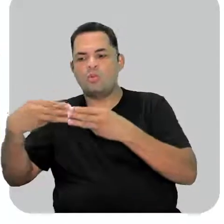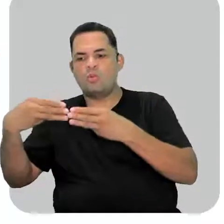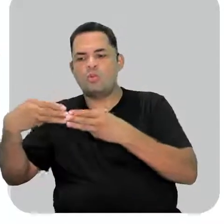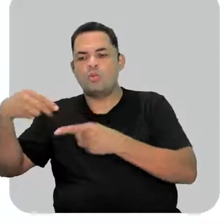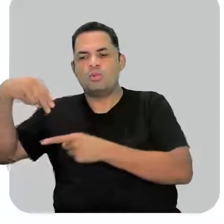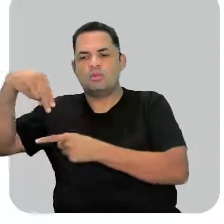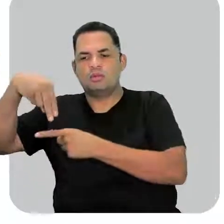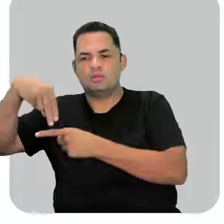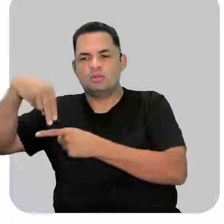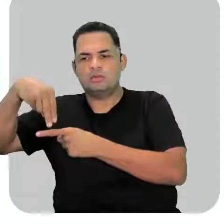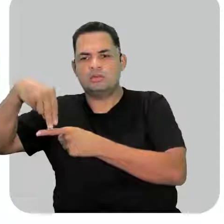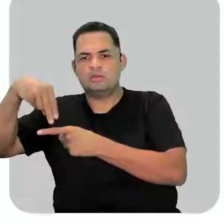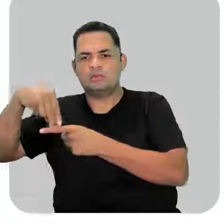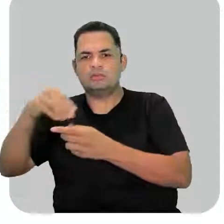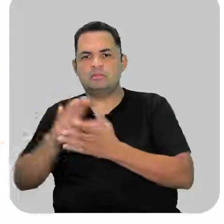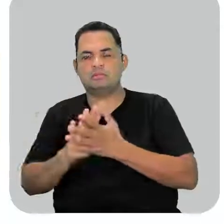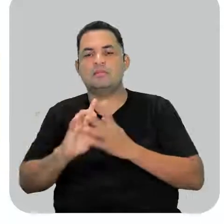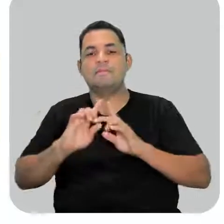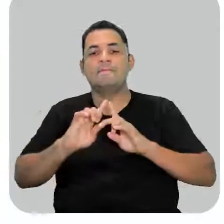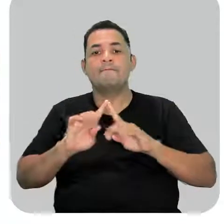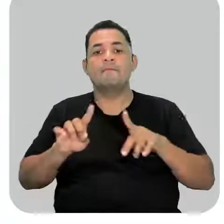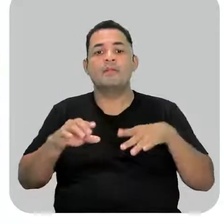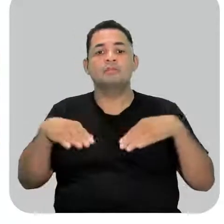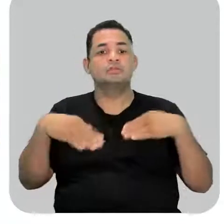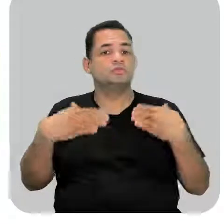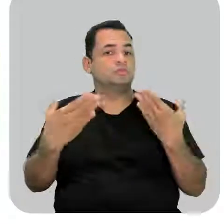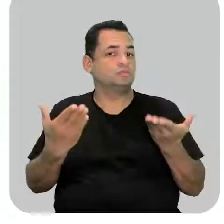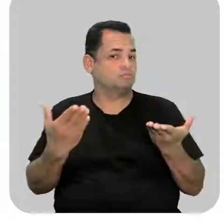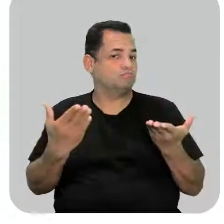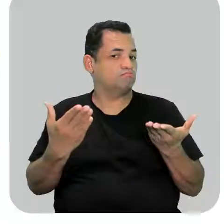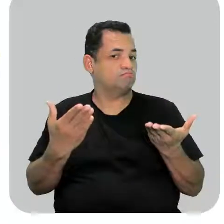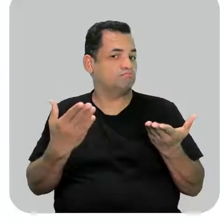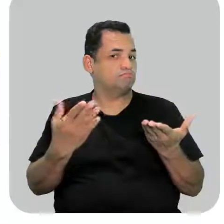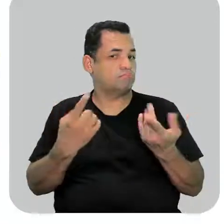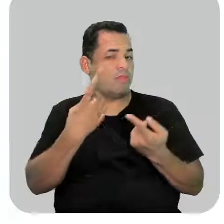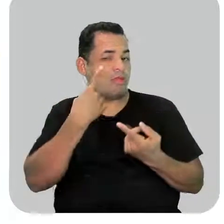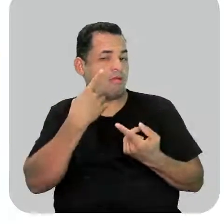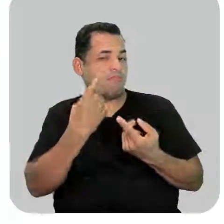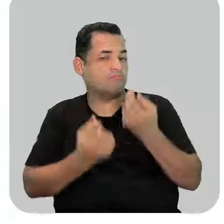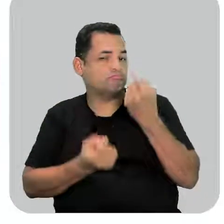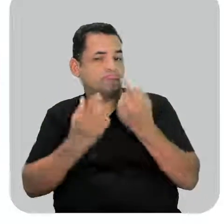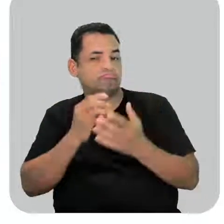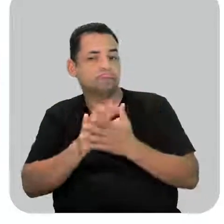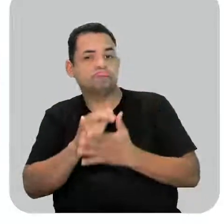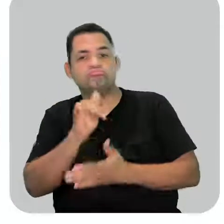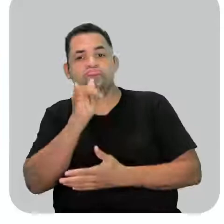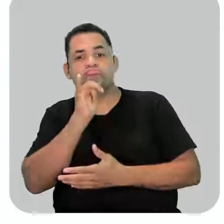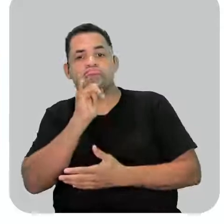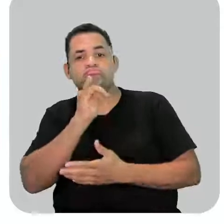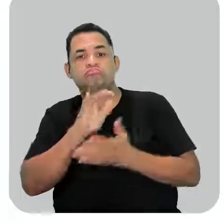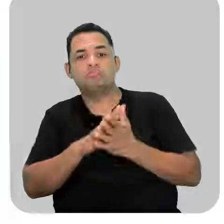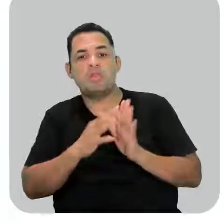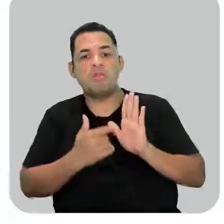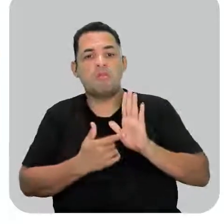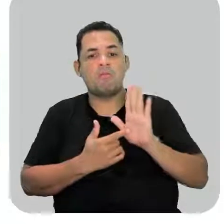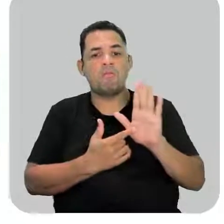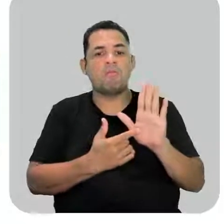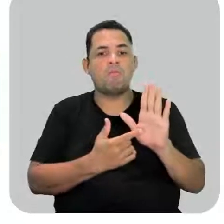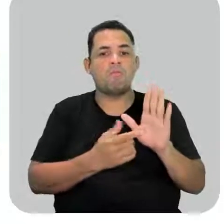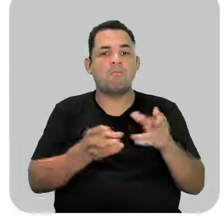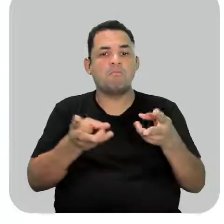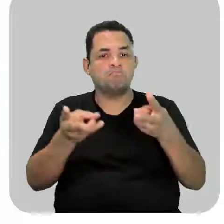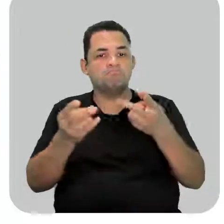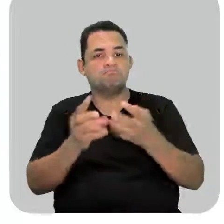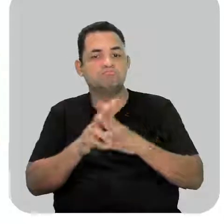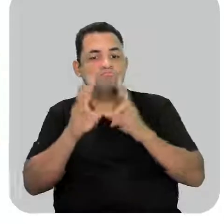não necessariamente, quando a gente for ver alguns exemplos, essa ligação vai estar ali exposta para você,